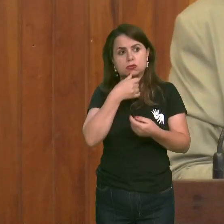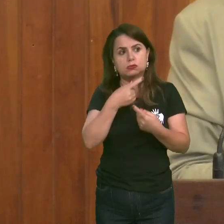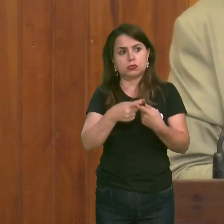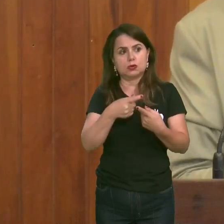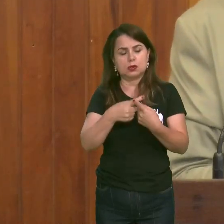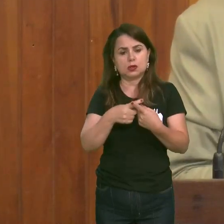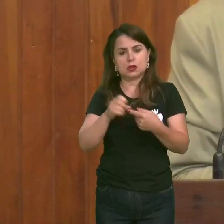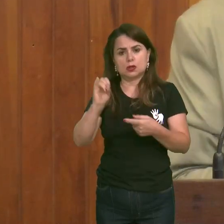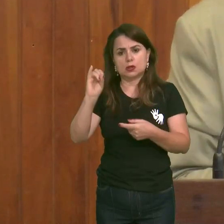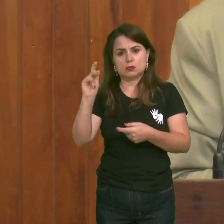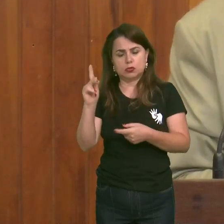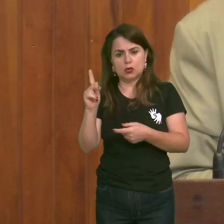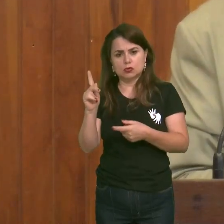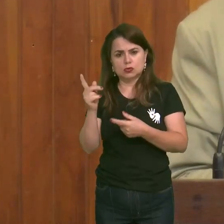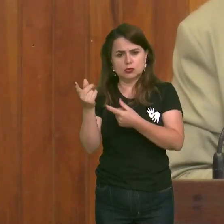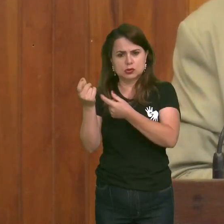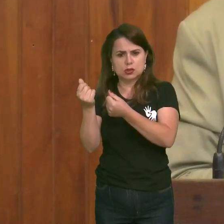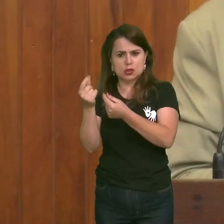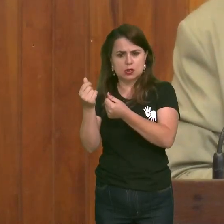arrecadação bilionária